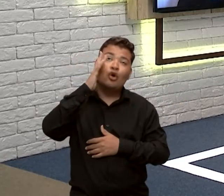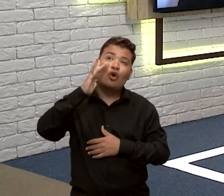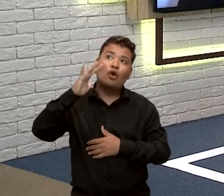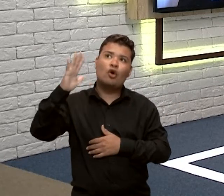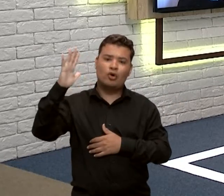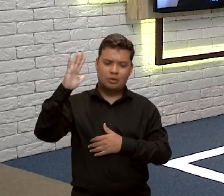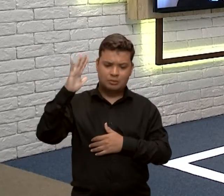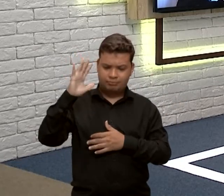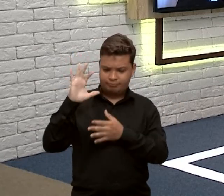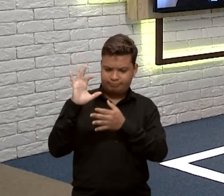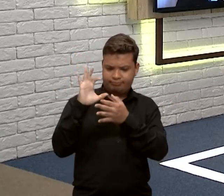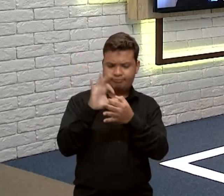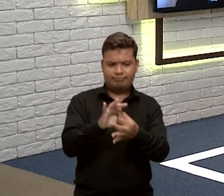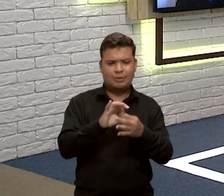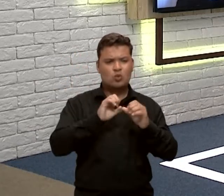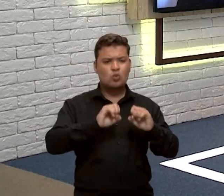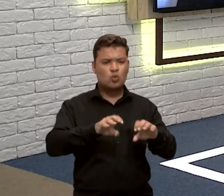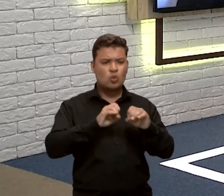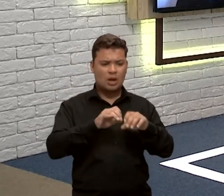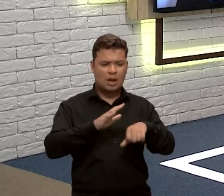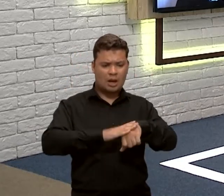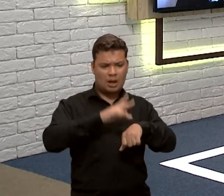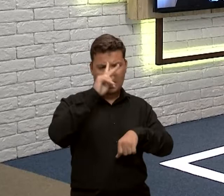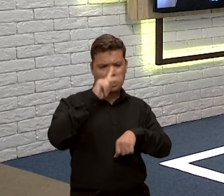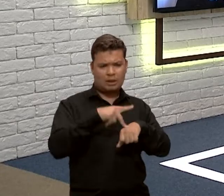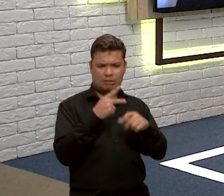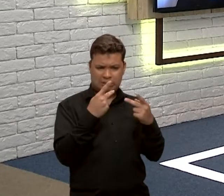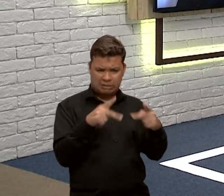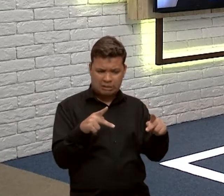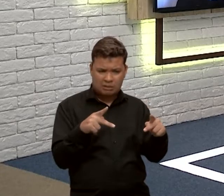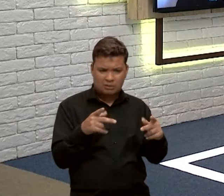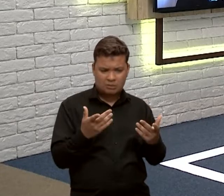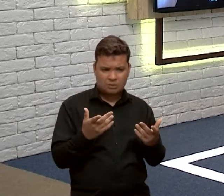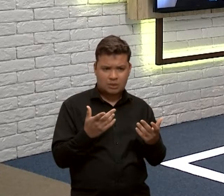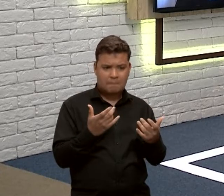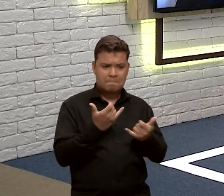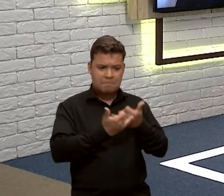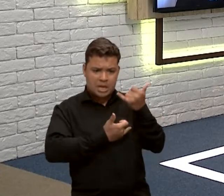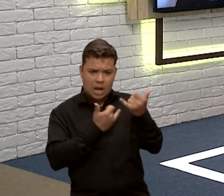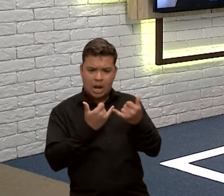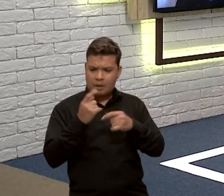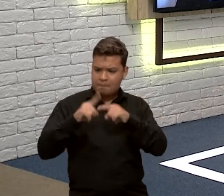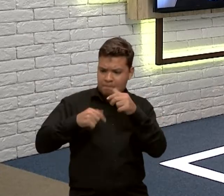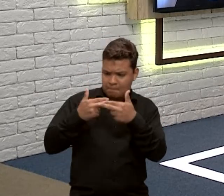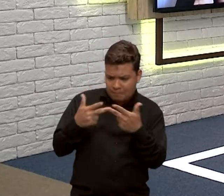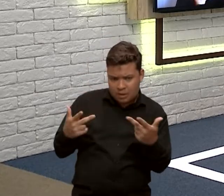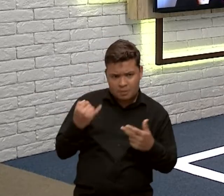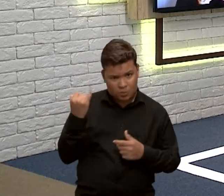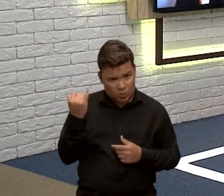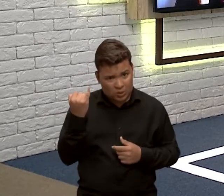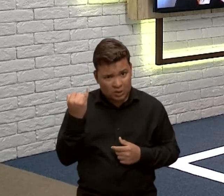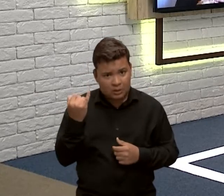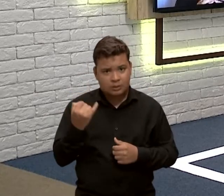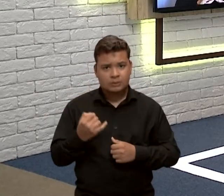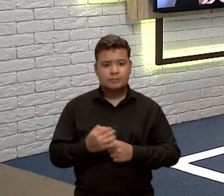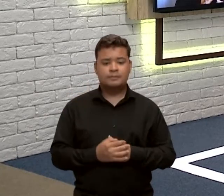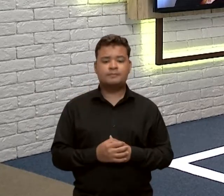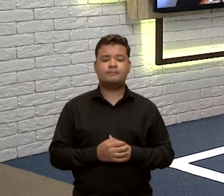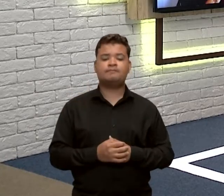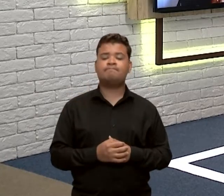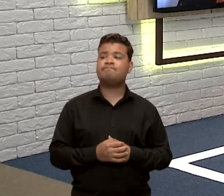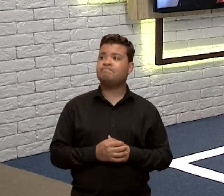educação emancipatória? Qual que é a importância do brincar e dos brinquedos? Sim, Camila, é muito